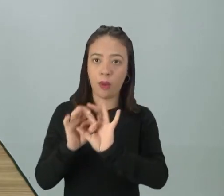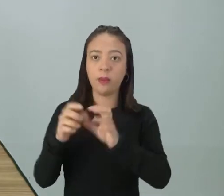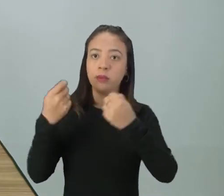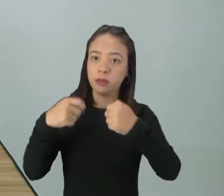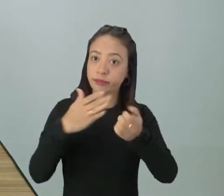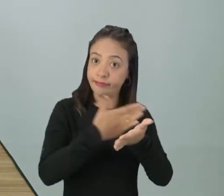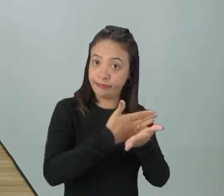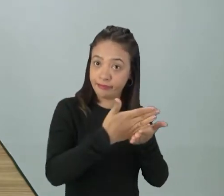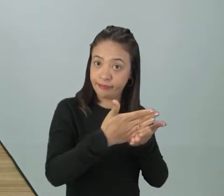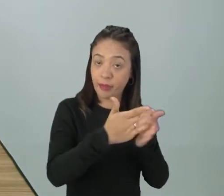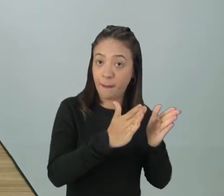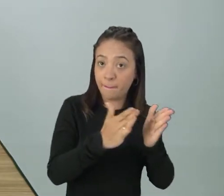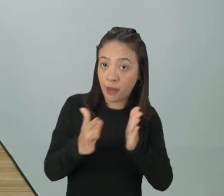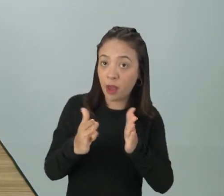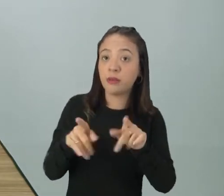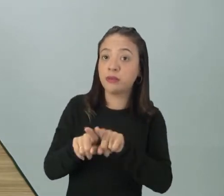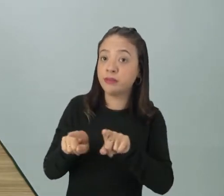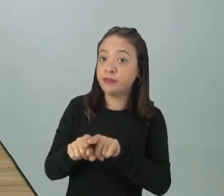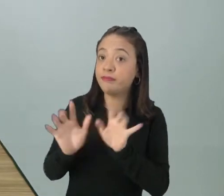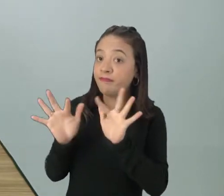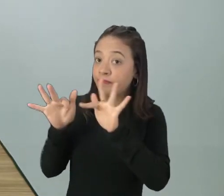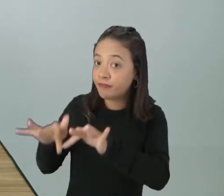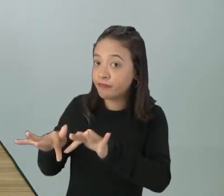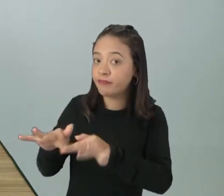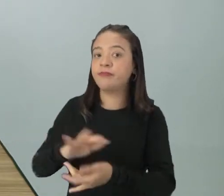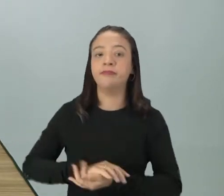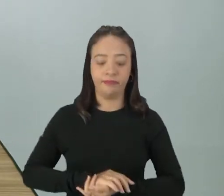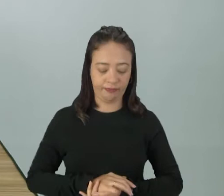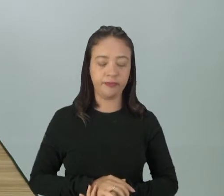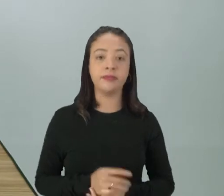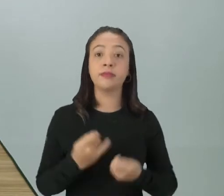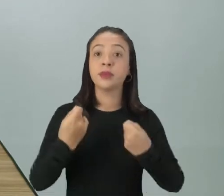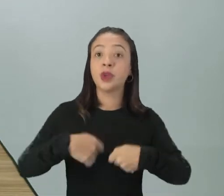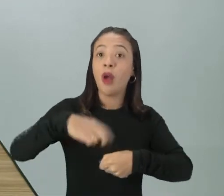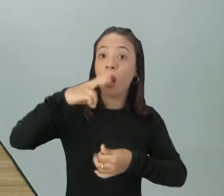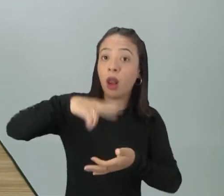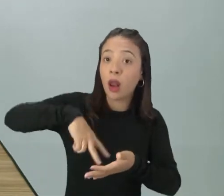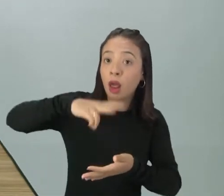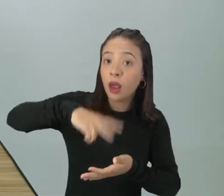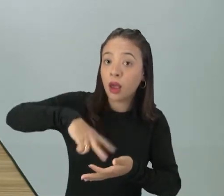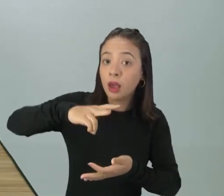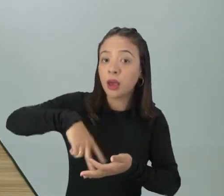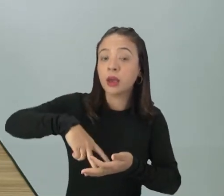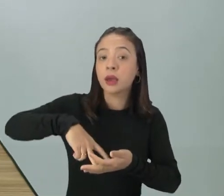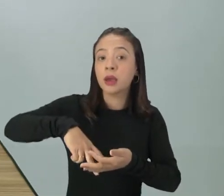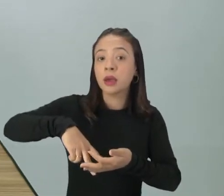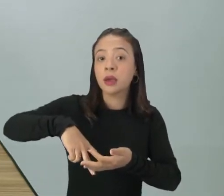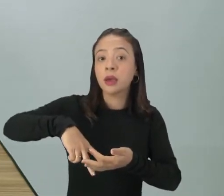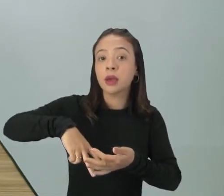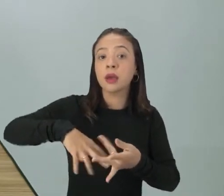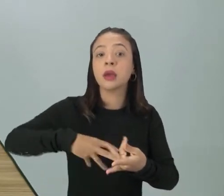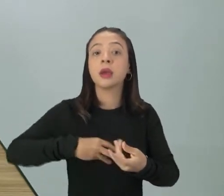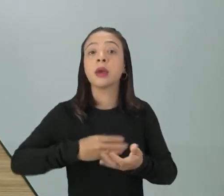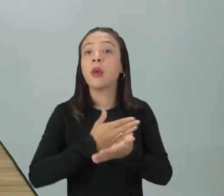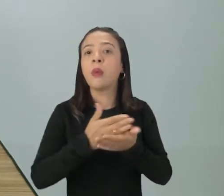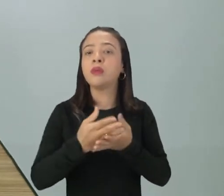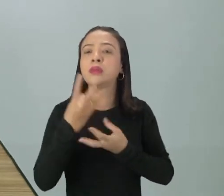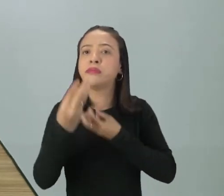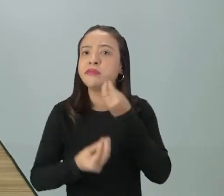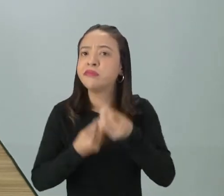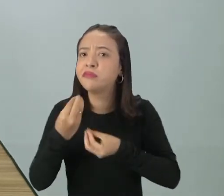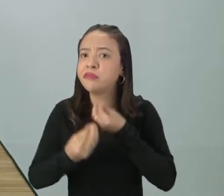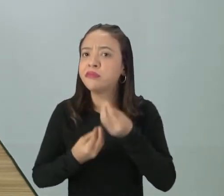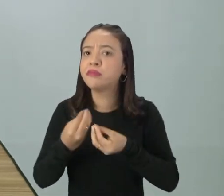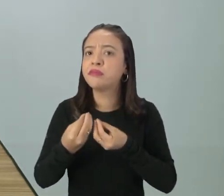começo, meio e fim. Nós lemos o nosso texto e nós vimos como começa. Como